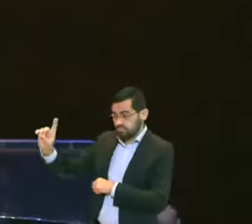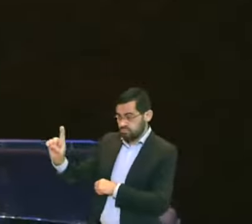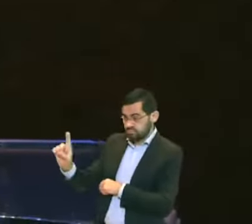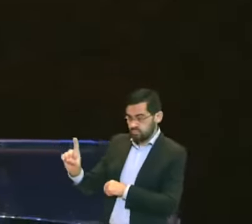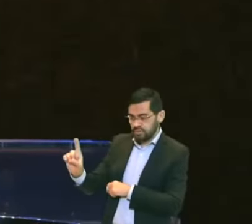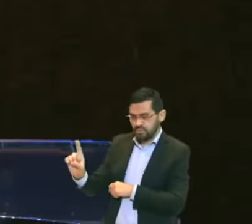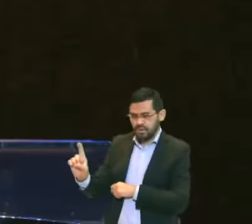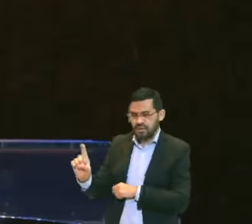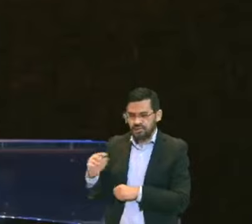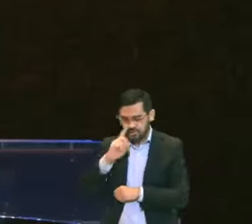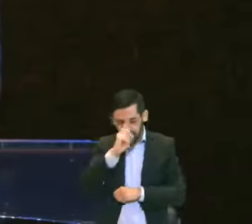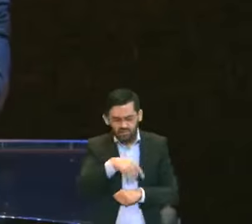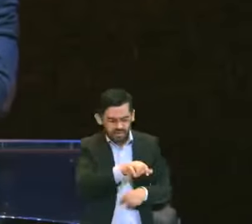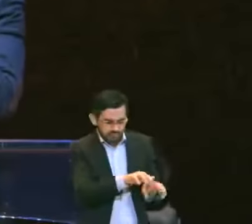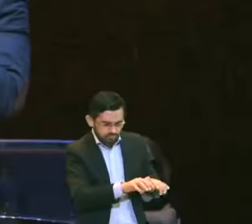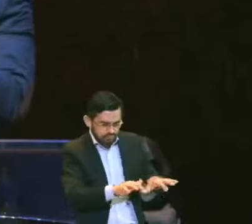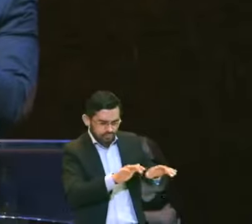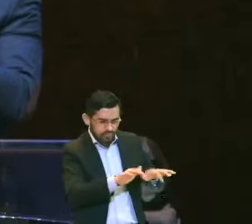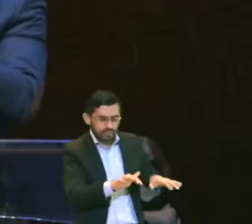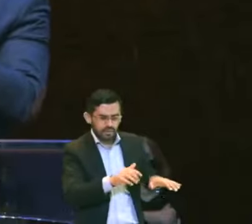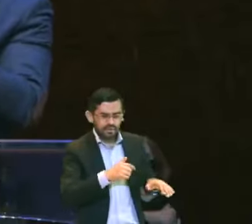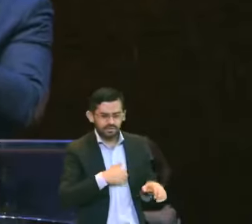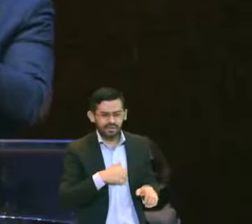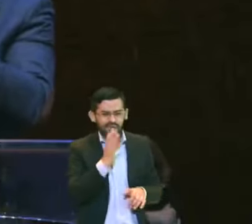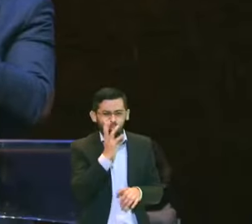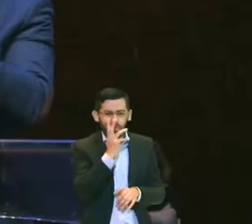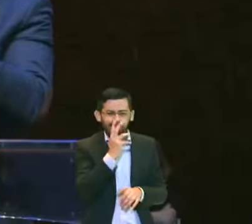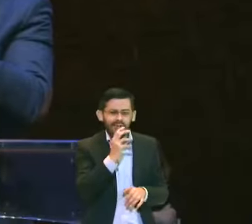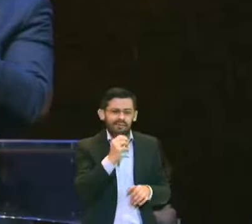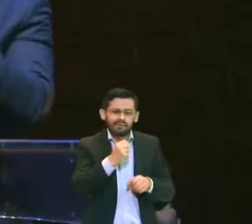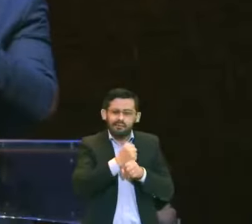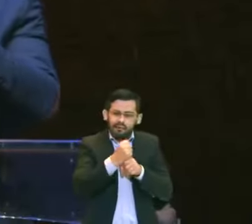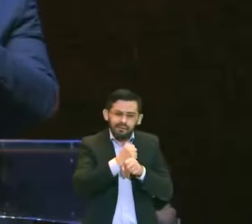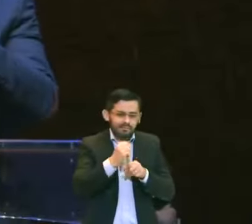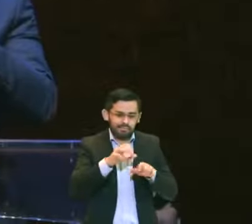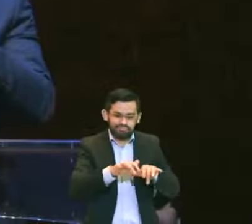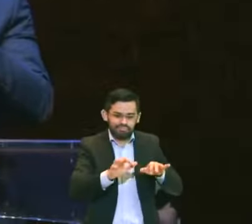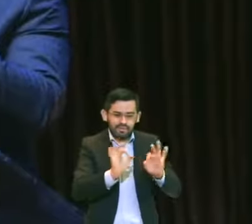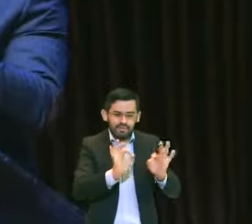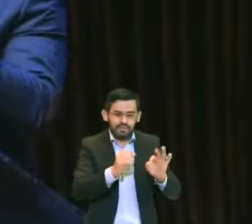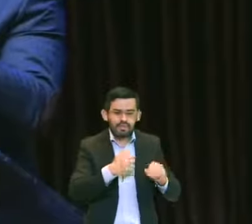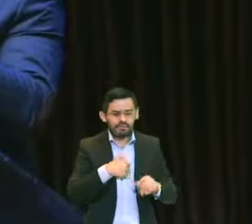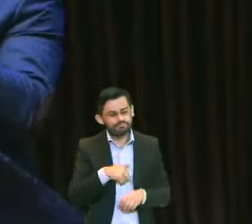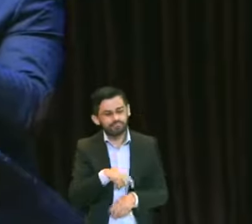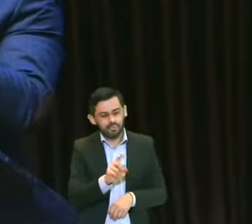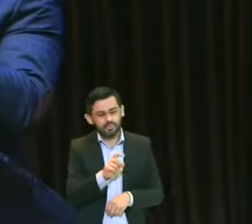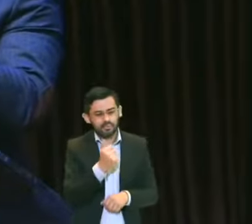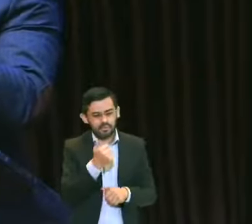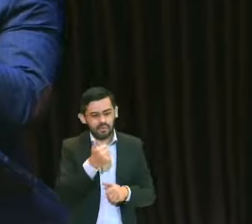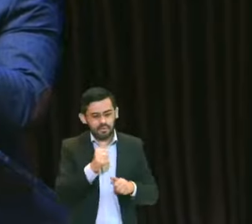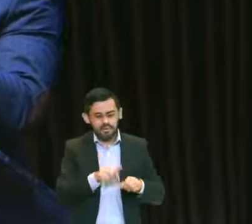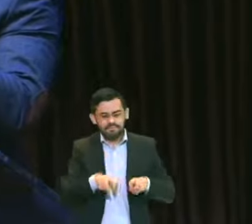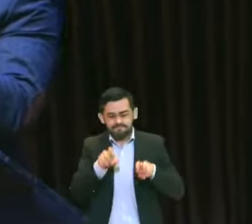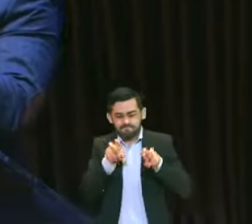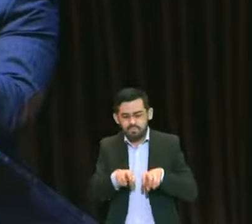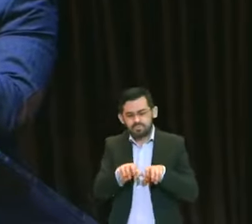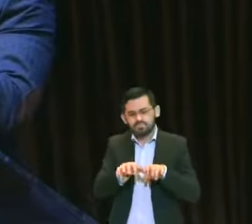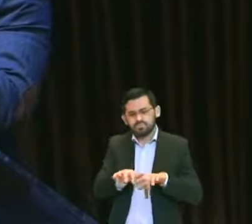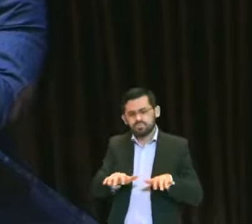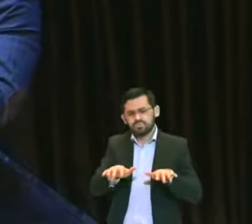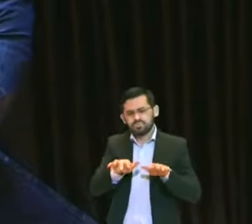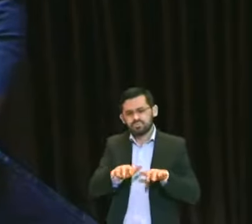no teclado. Faz um tempo que eu não toco teclado. E aí, de repente, eu toquei